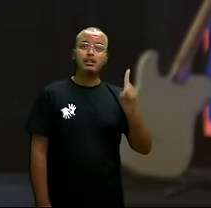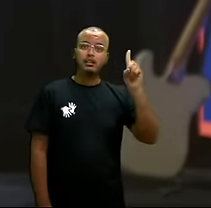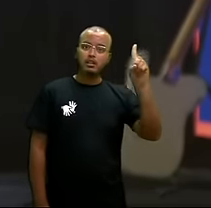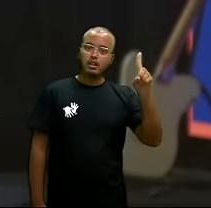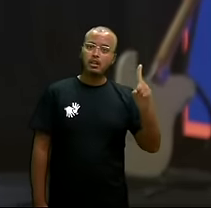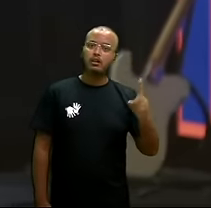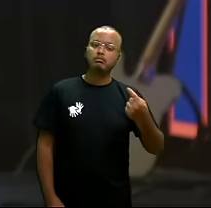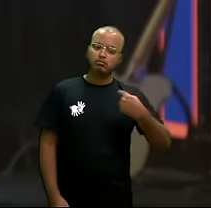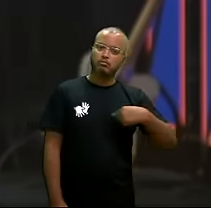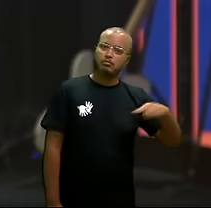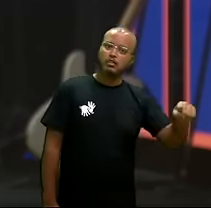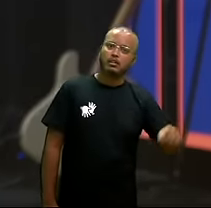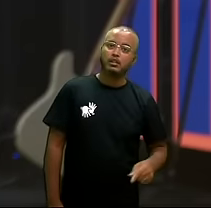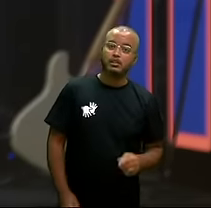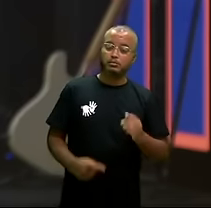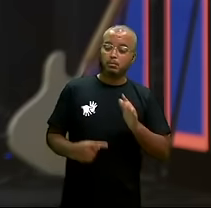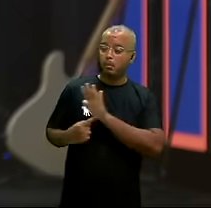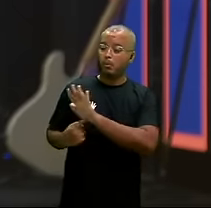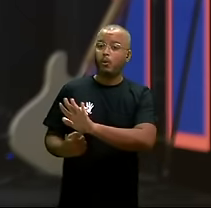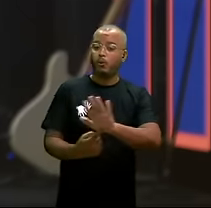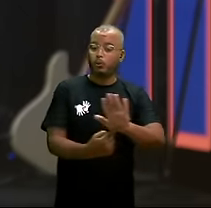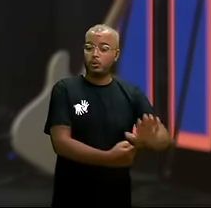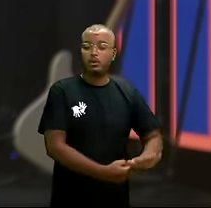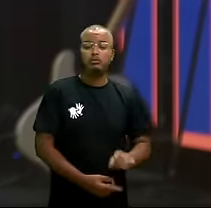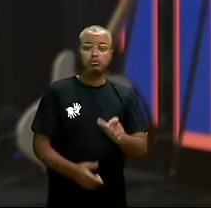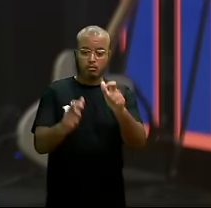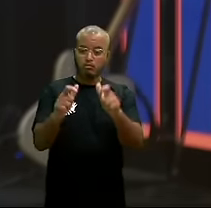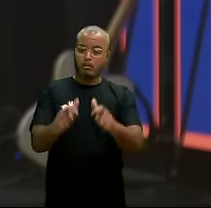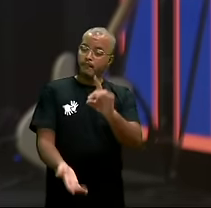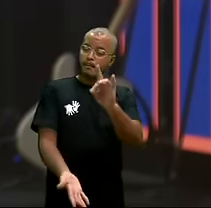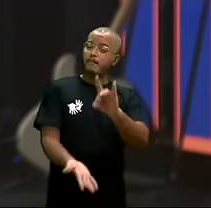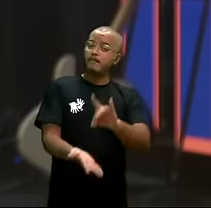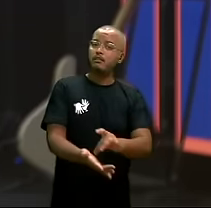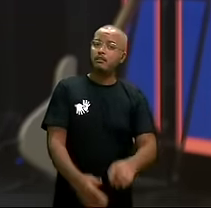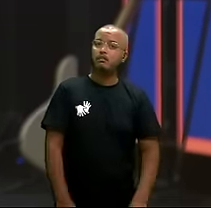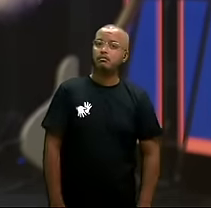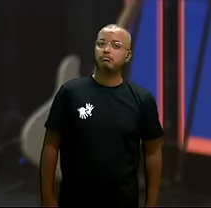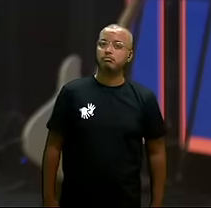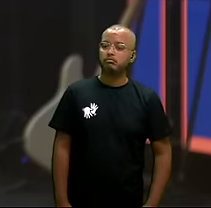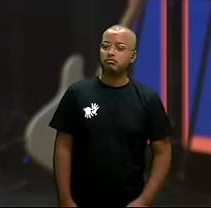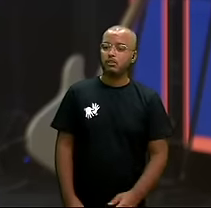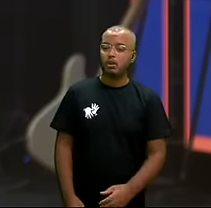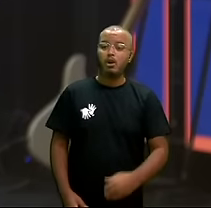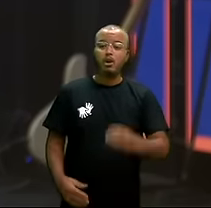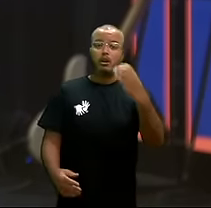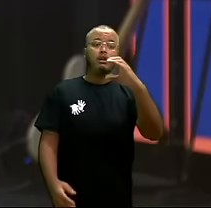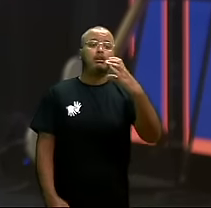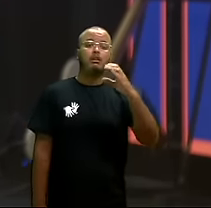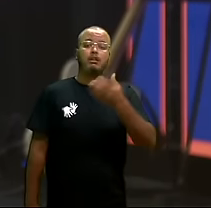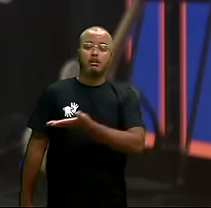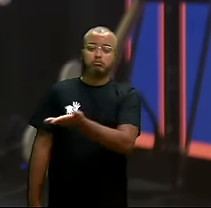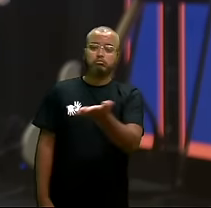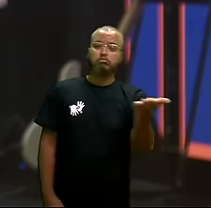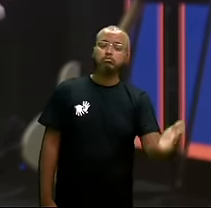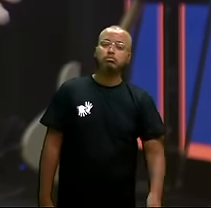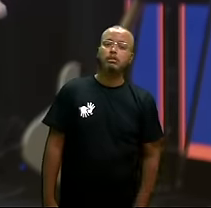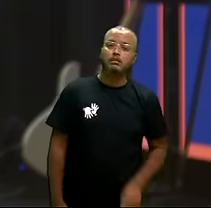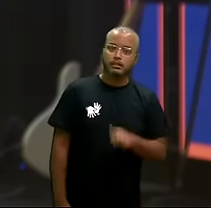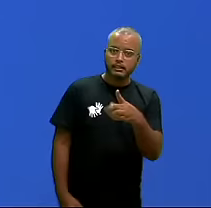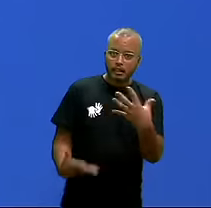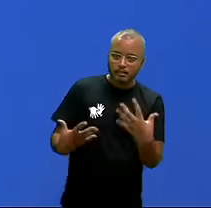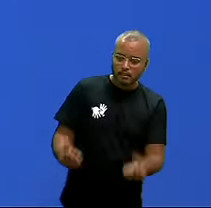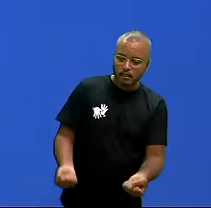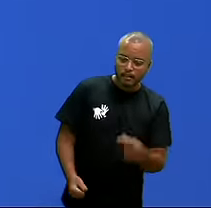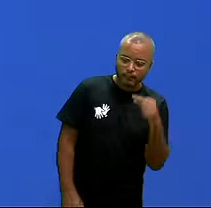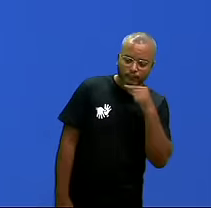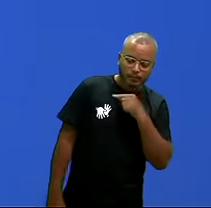lugar e vai te mostrar a realidade. A realidade é essa aqui, ó. Olha ali, Niterói, como é que tá. Quer ou não quer? E eu falei, eu só queria minha família. Aí